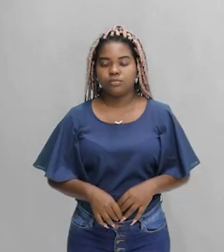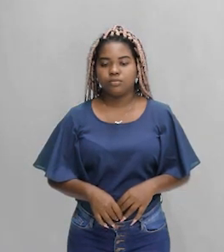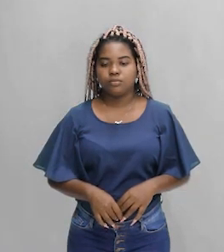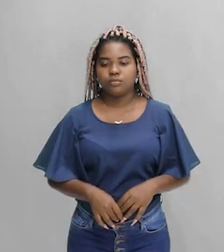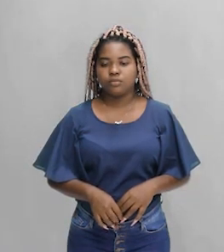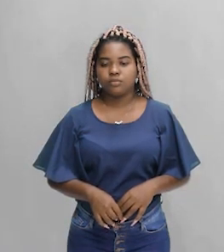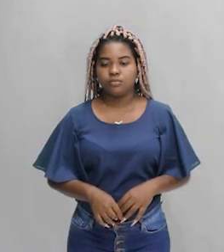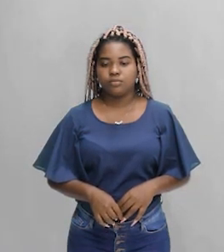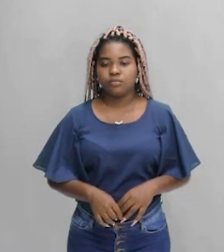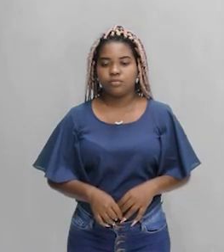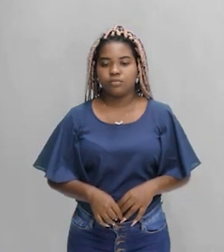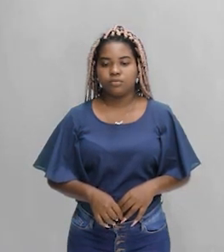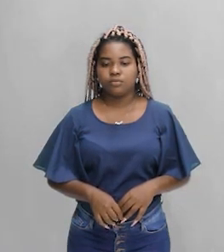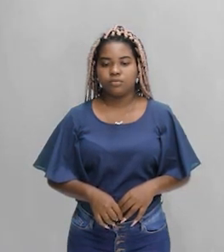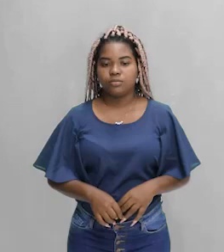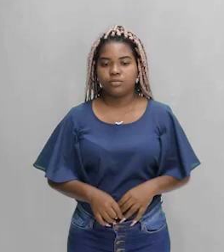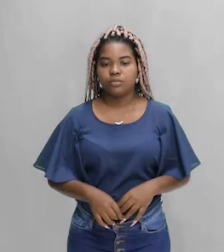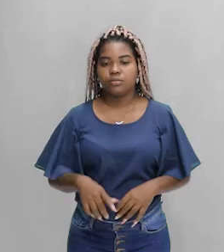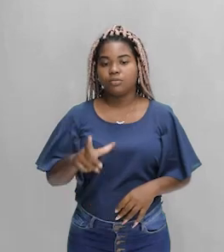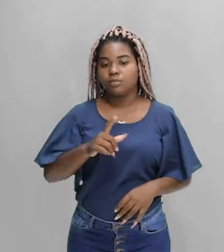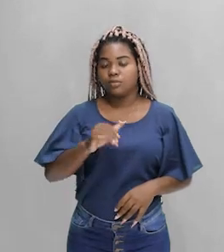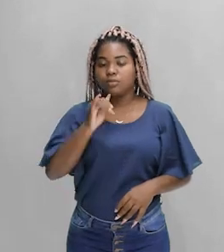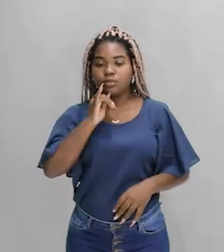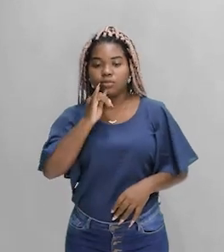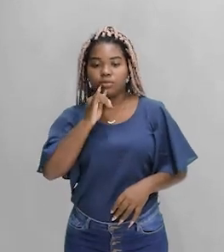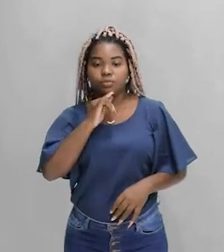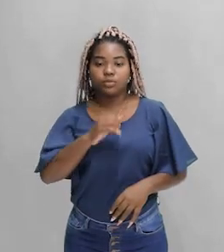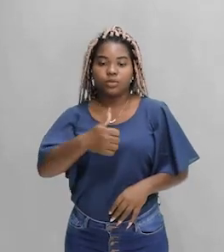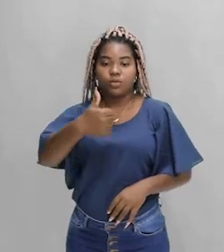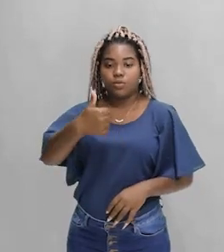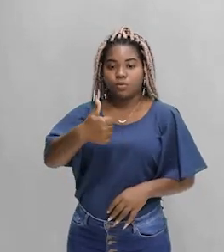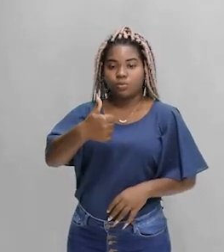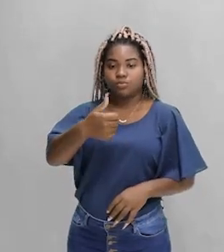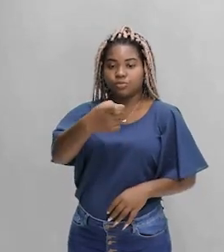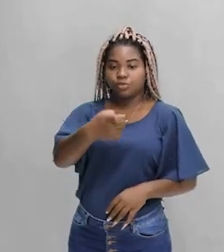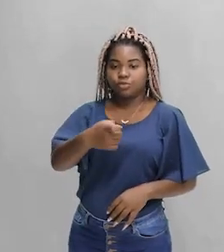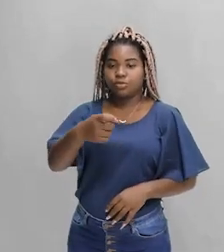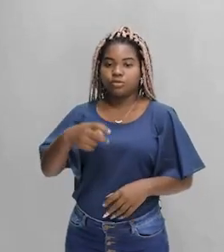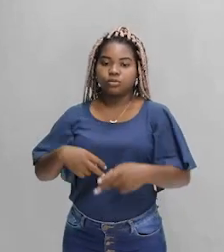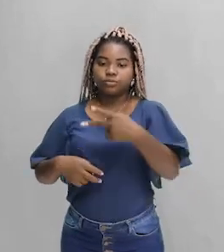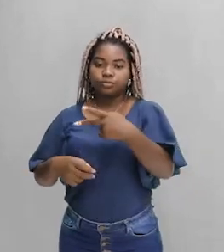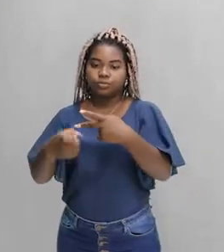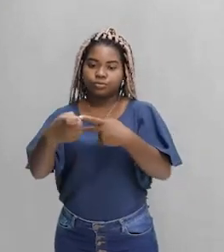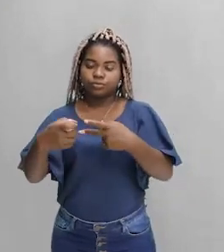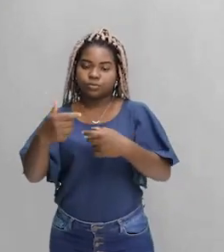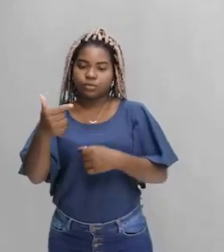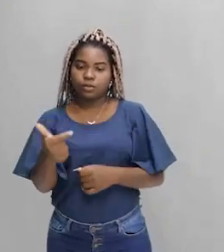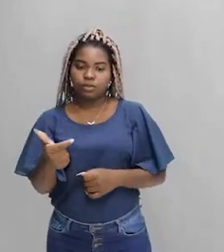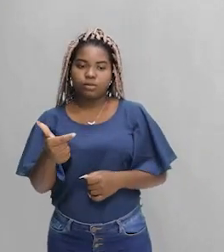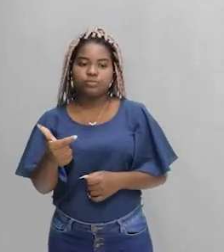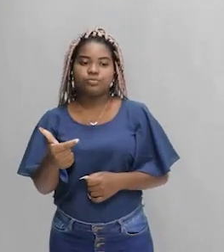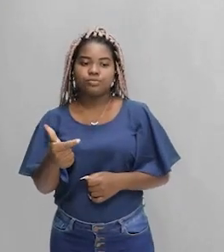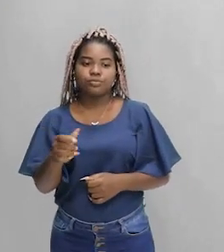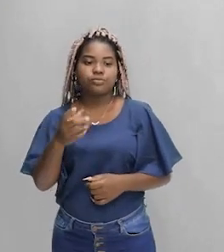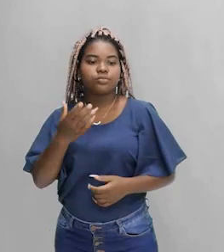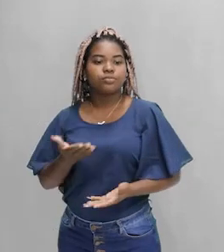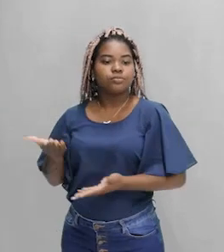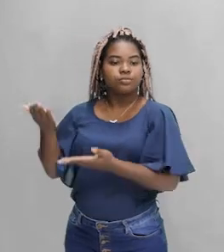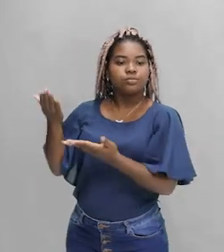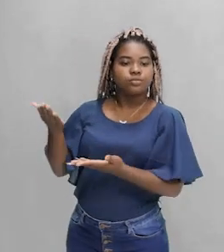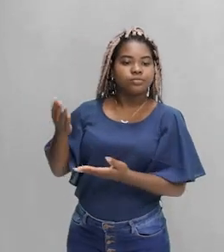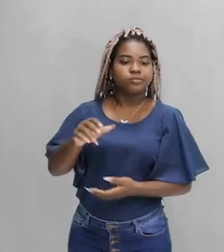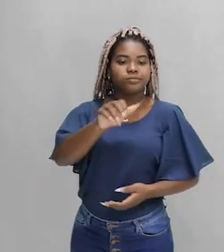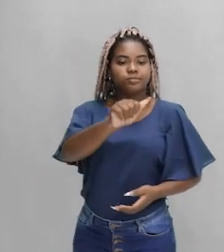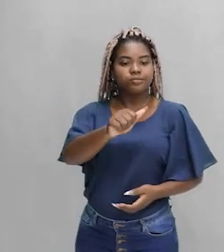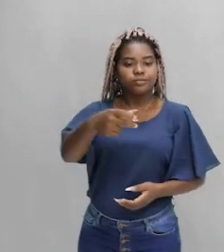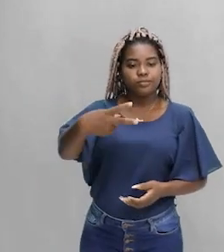x2, e aqui a gente toma mais como exemplo um menor do que o outro, né? Para facilitar a nossa vida, nós vamos ter o quê? Nós vamos ter que, se A for